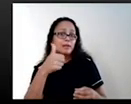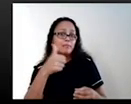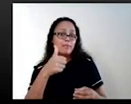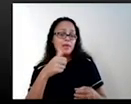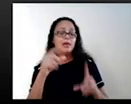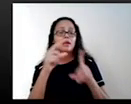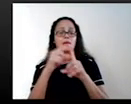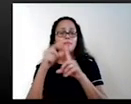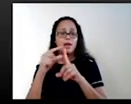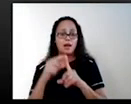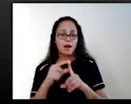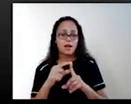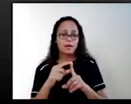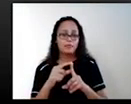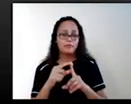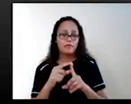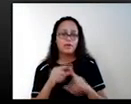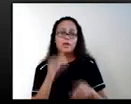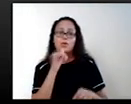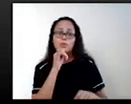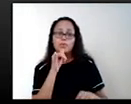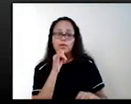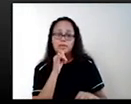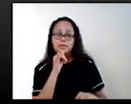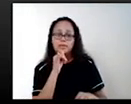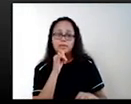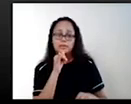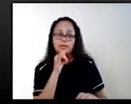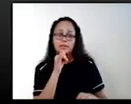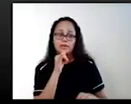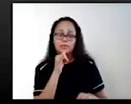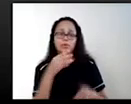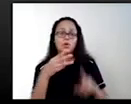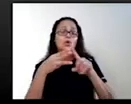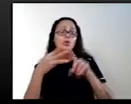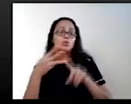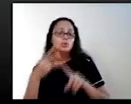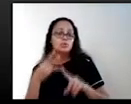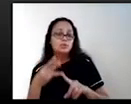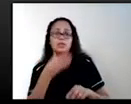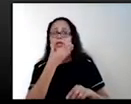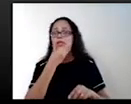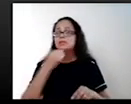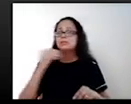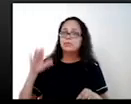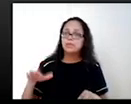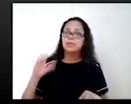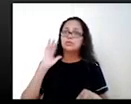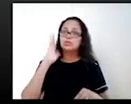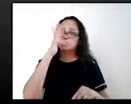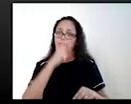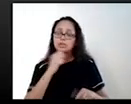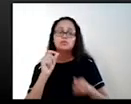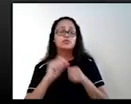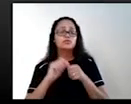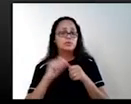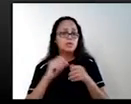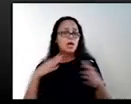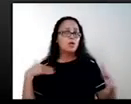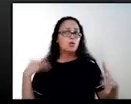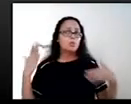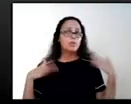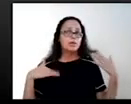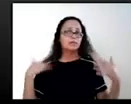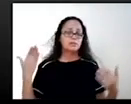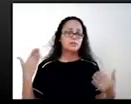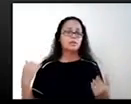repetitiva. Então, os três meninos bonitos fizeram um passeio. Então, eu tenho aí várias marcações de plural.